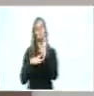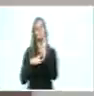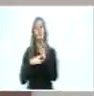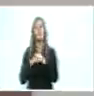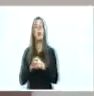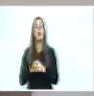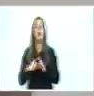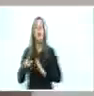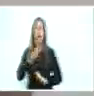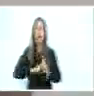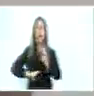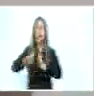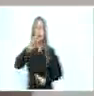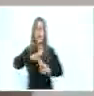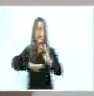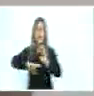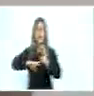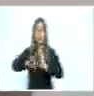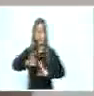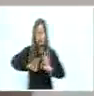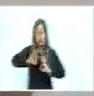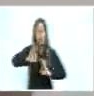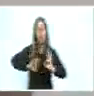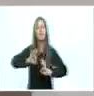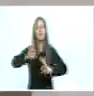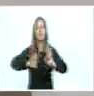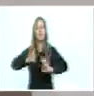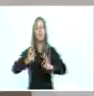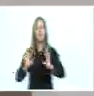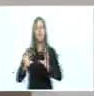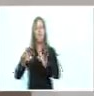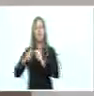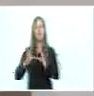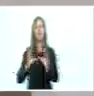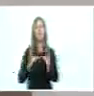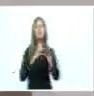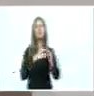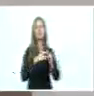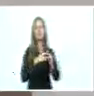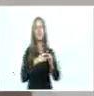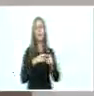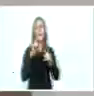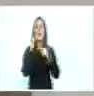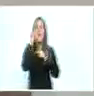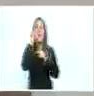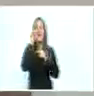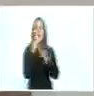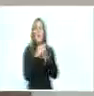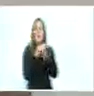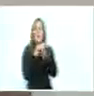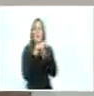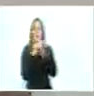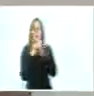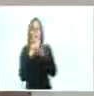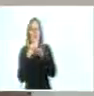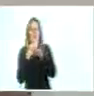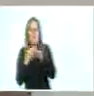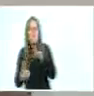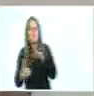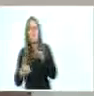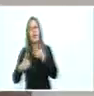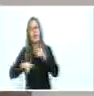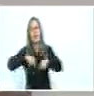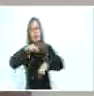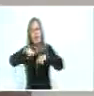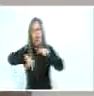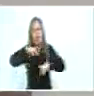a esse organograma de cargos, para que a gente inicie, então, o trabalho de